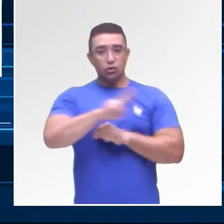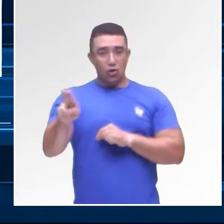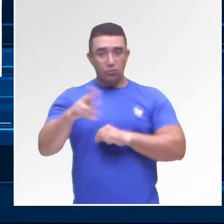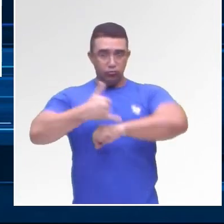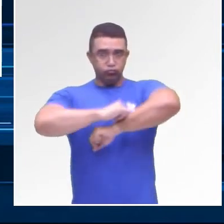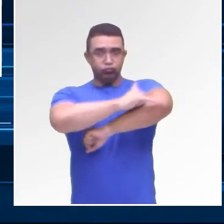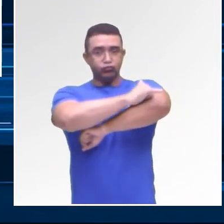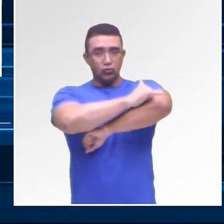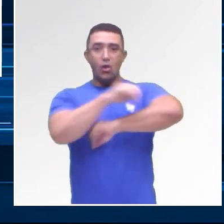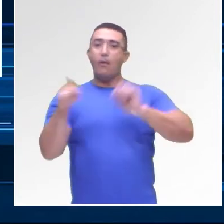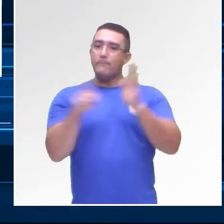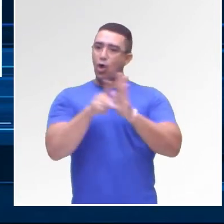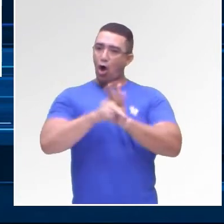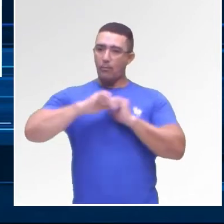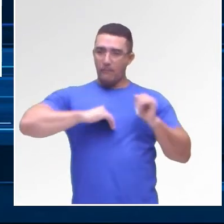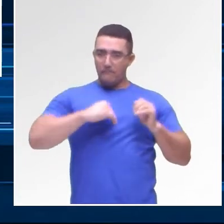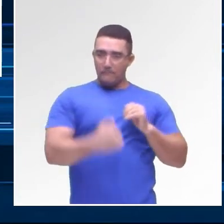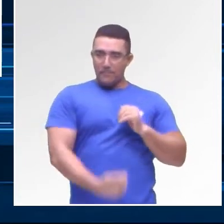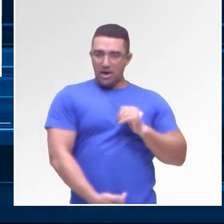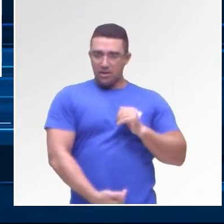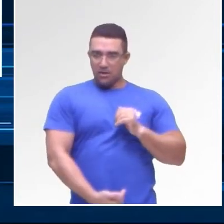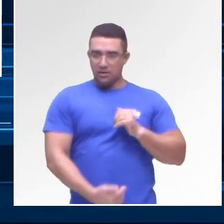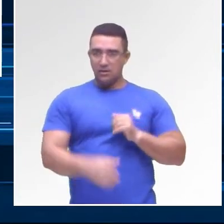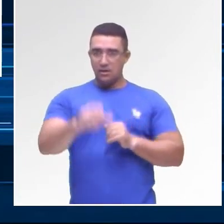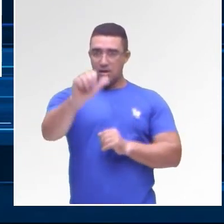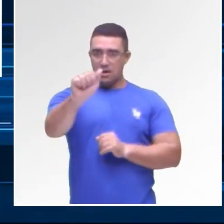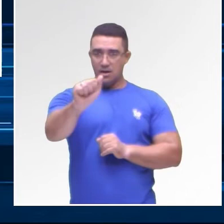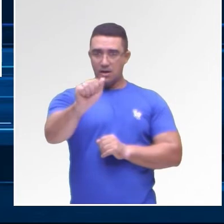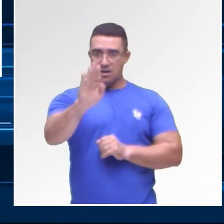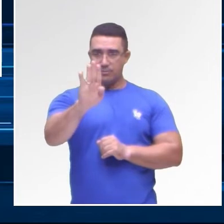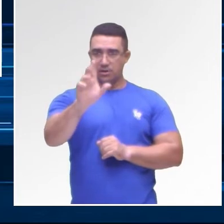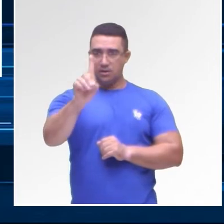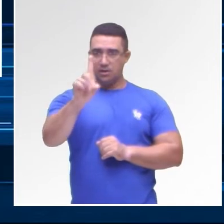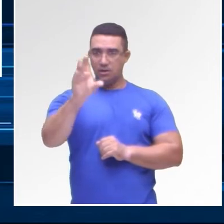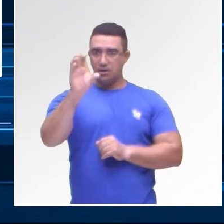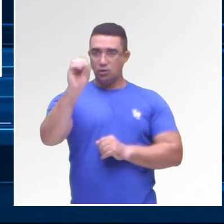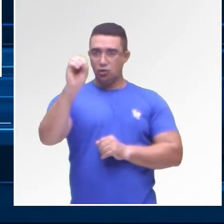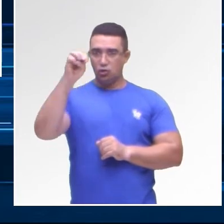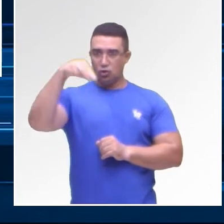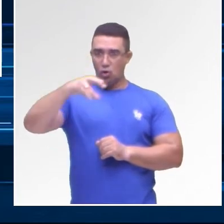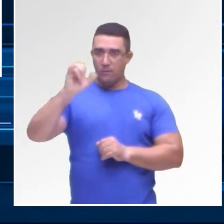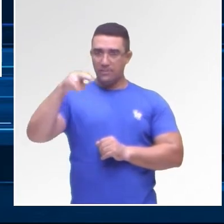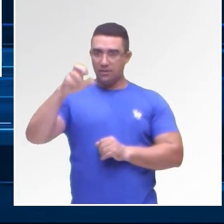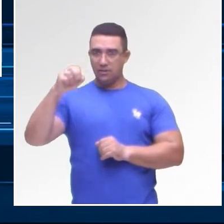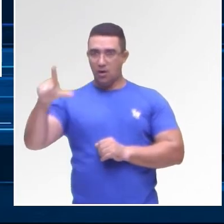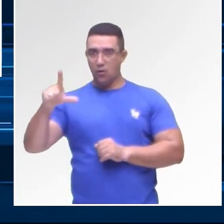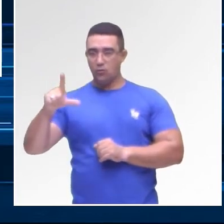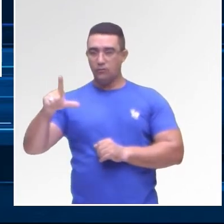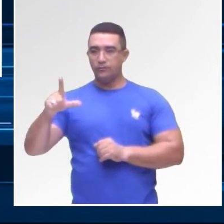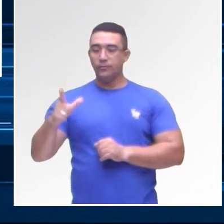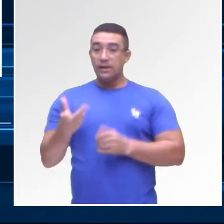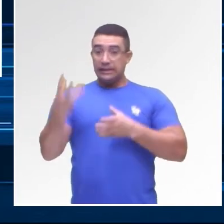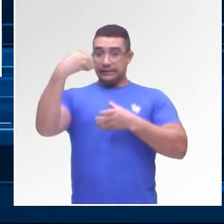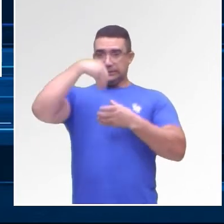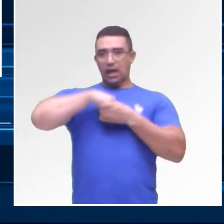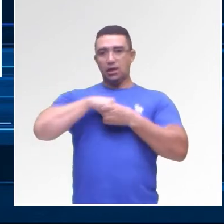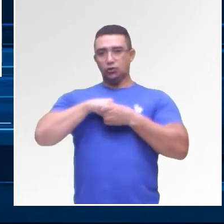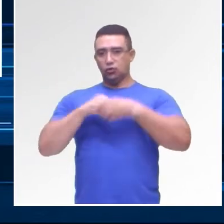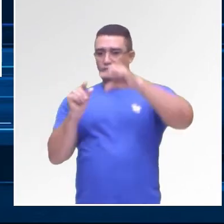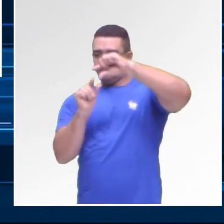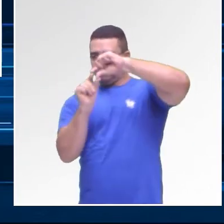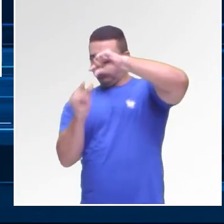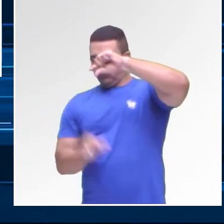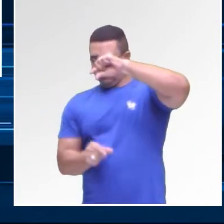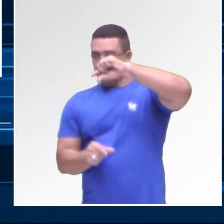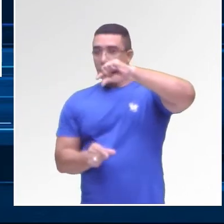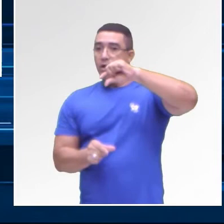gordura abdominal ou subcutânea. E essa que está aqui dentro se chama visceral, tá?